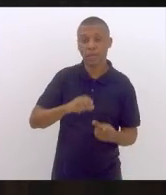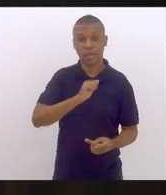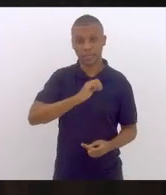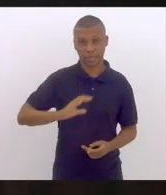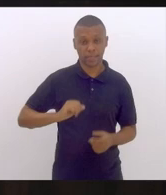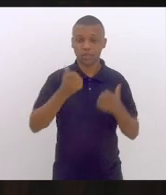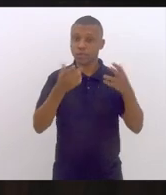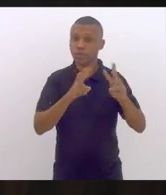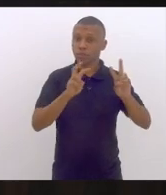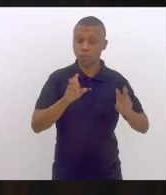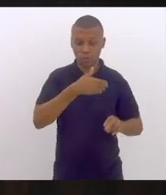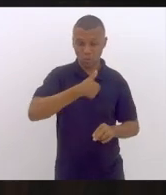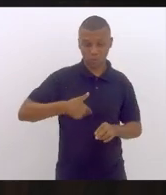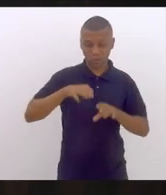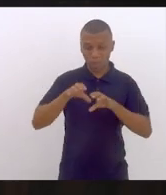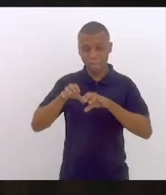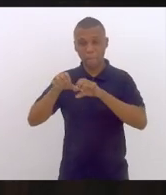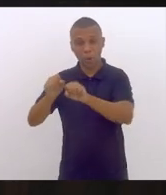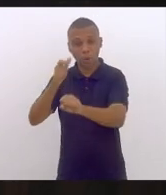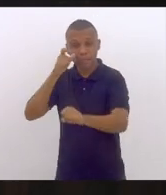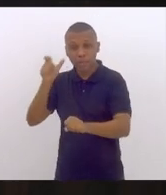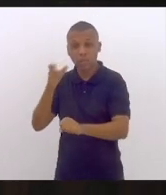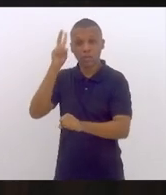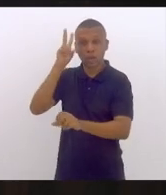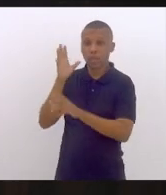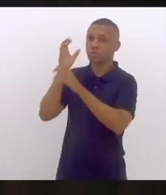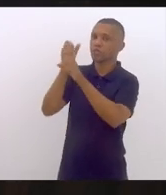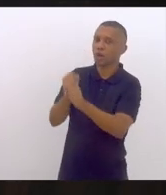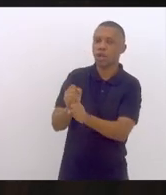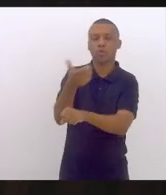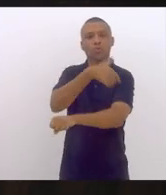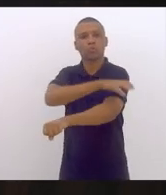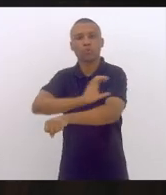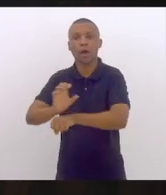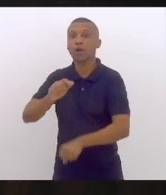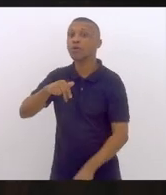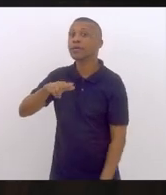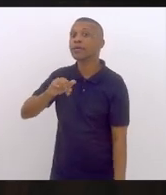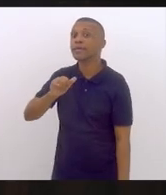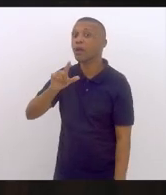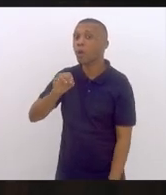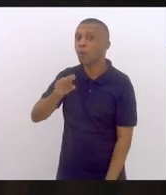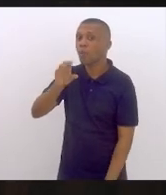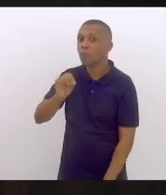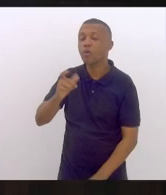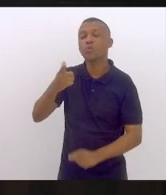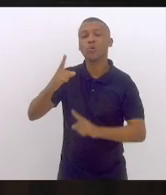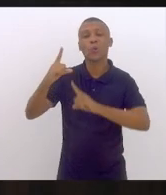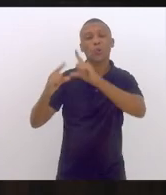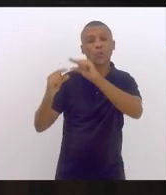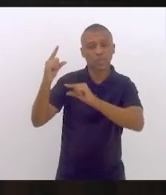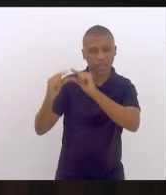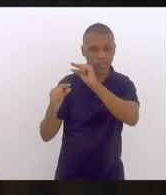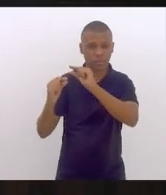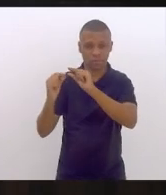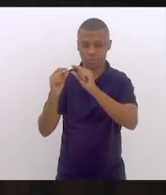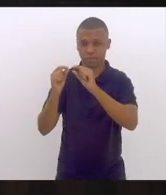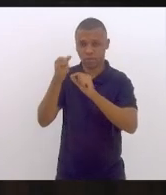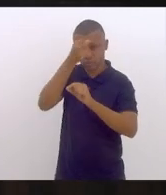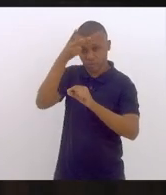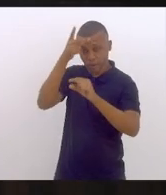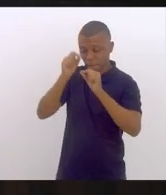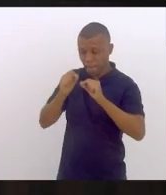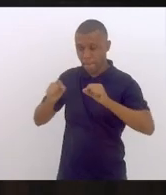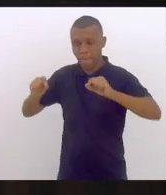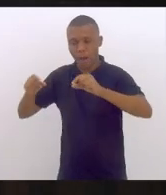o tombamento por interesse histórico cultural do Estado do Rio de Janeiro do Quilombo do Cruzeirinho e da outras providências dependendo de